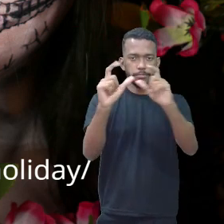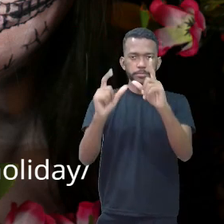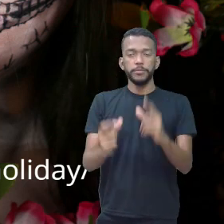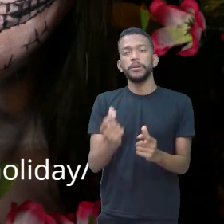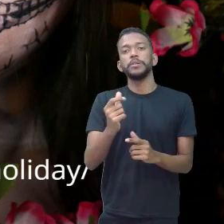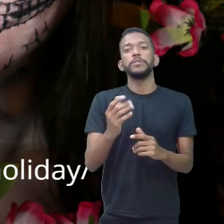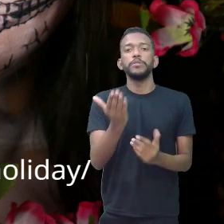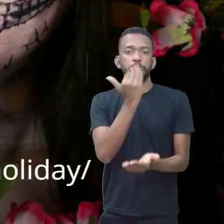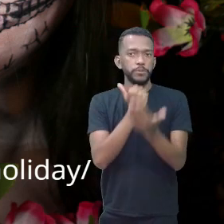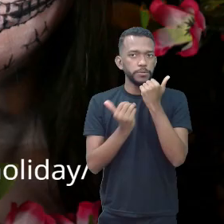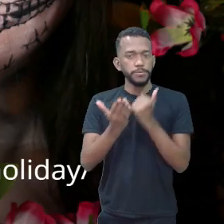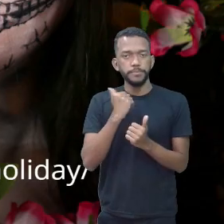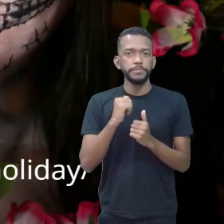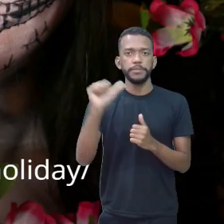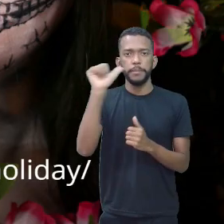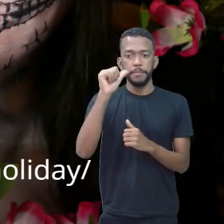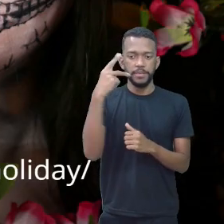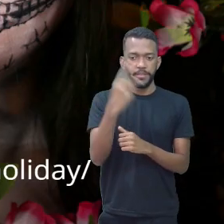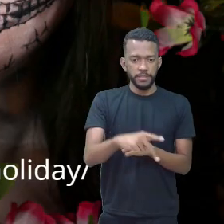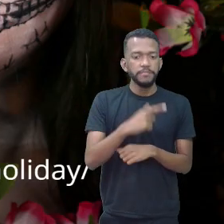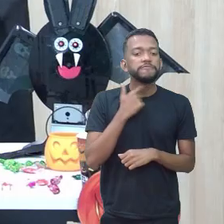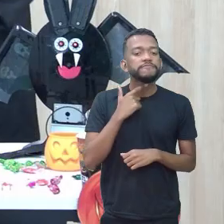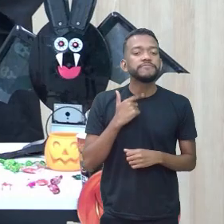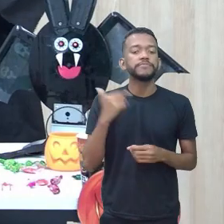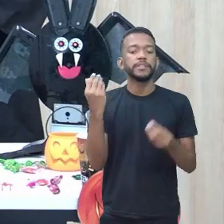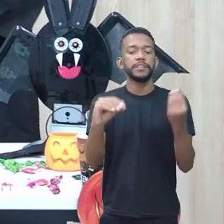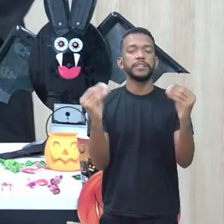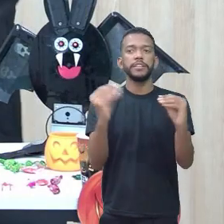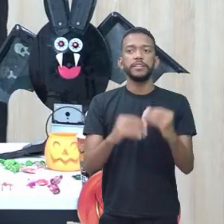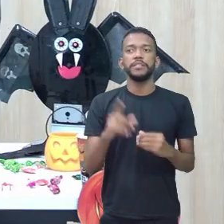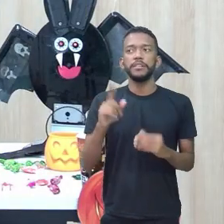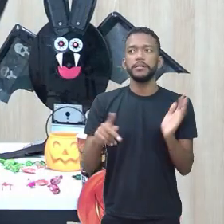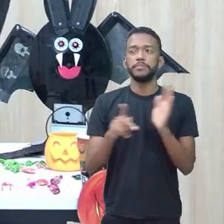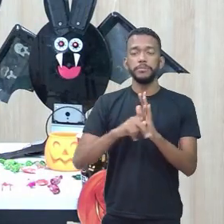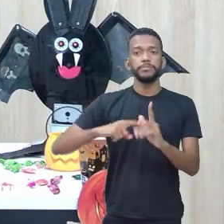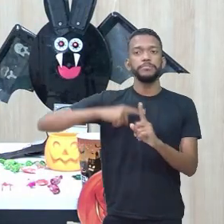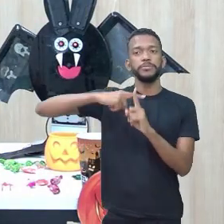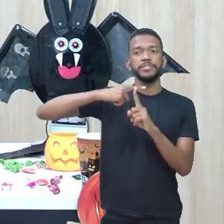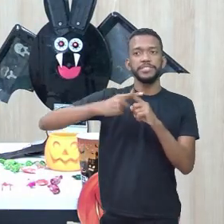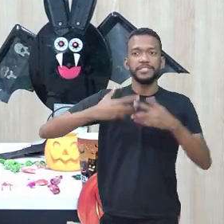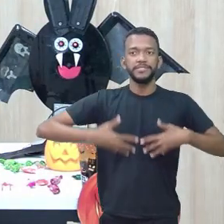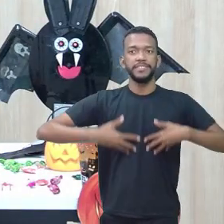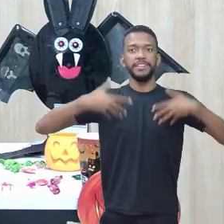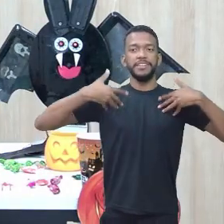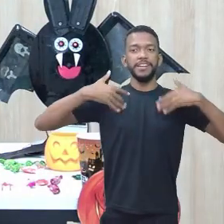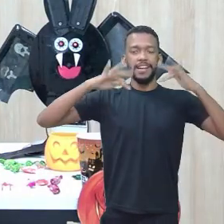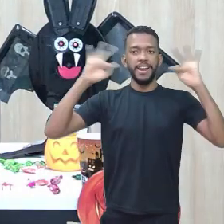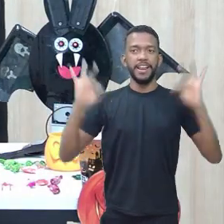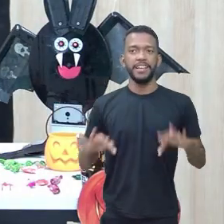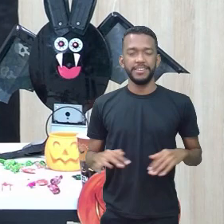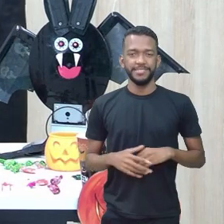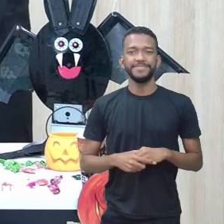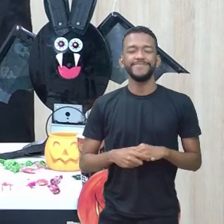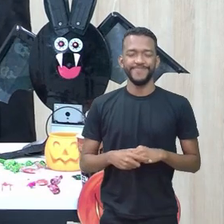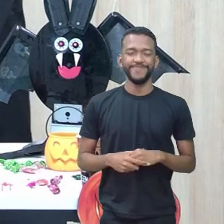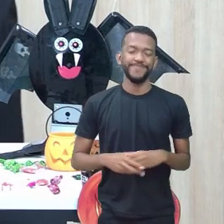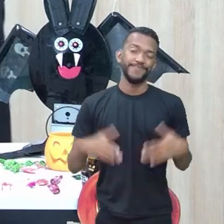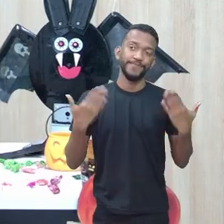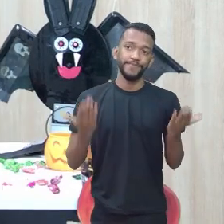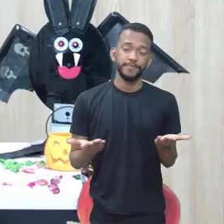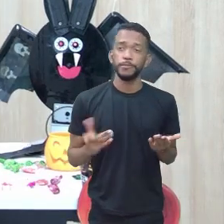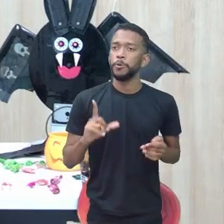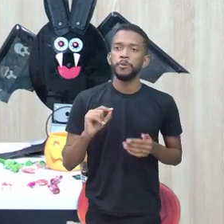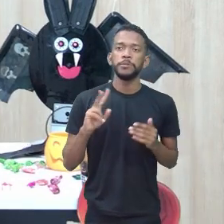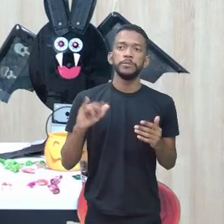bebidas favoritas deles. Olha que interessante. Então é uma festa positiva, alegre, certo? Então, o